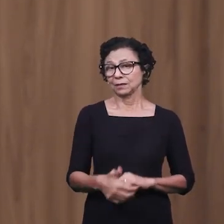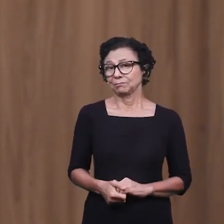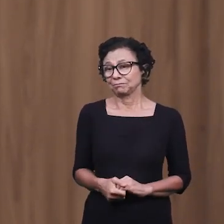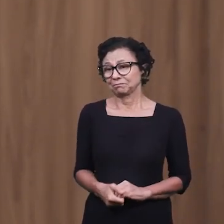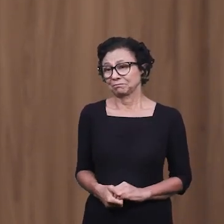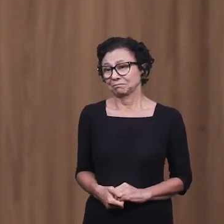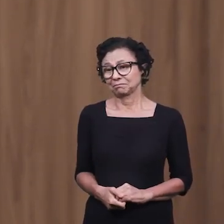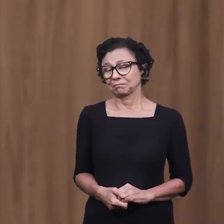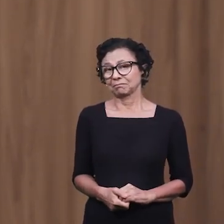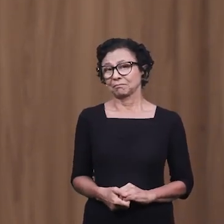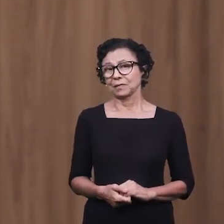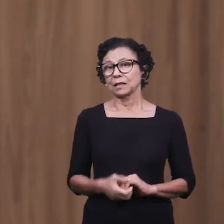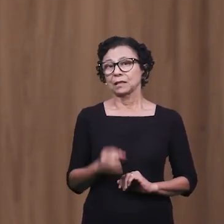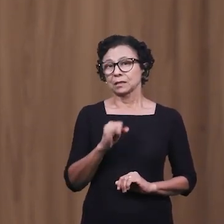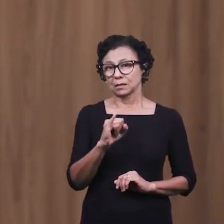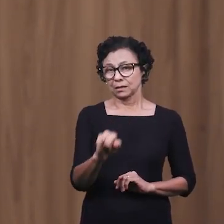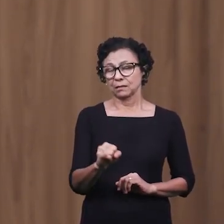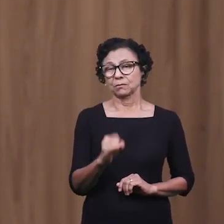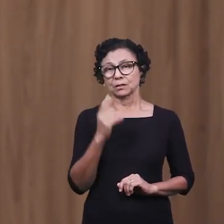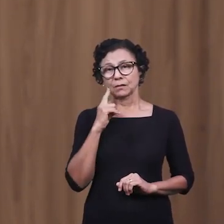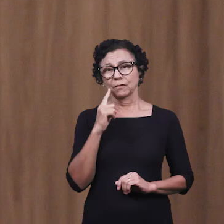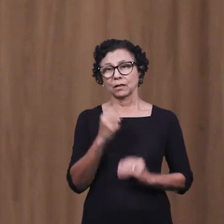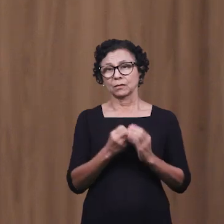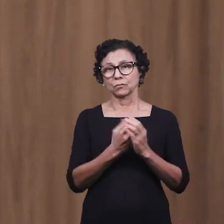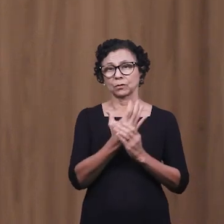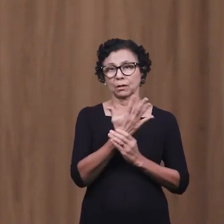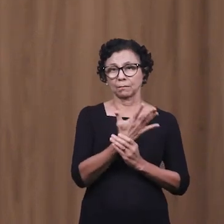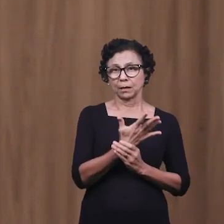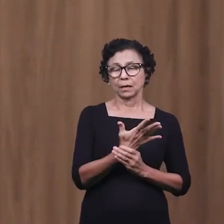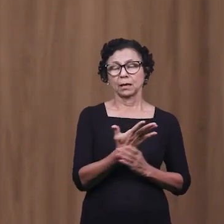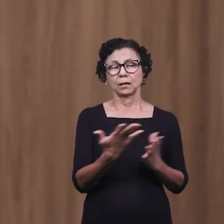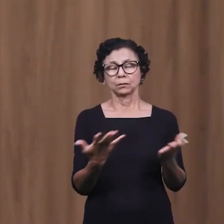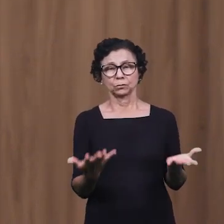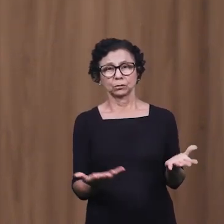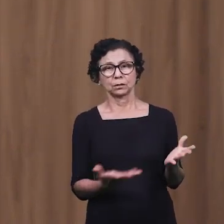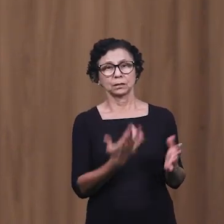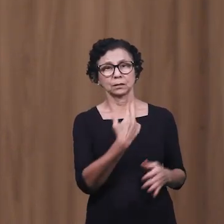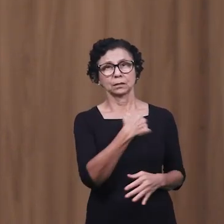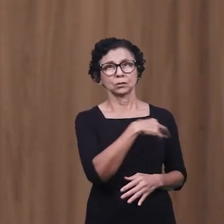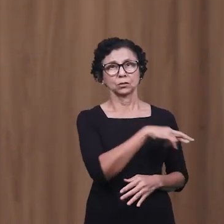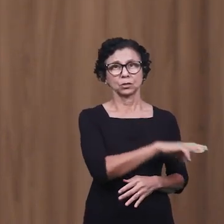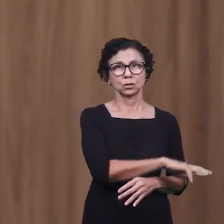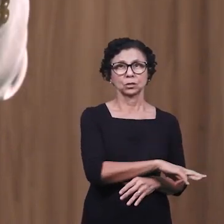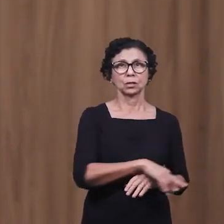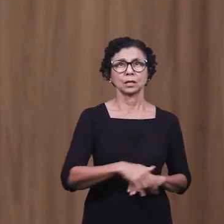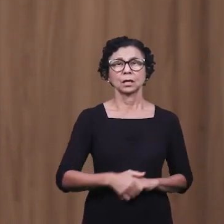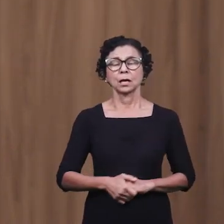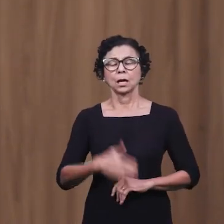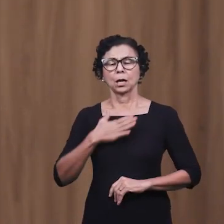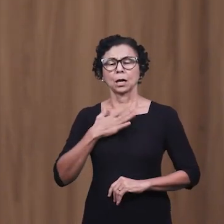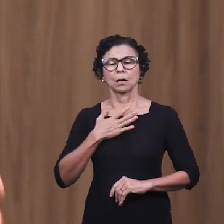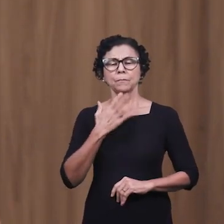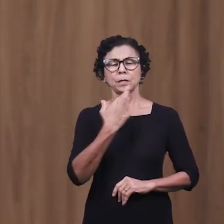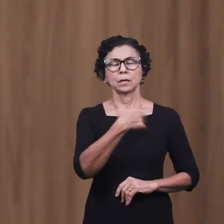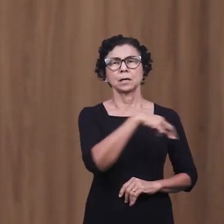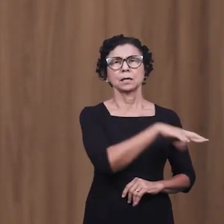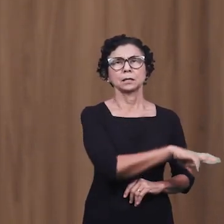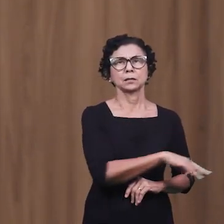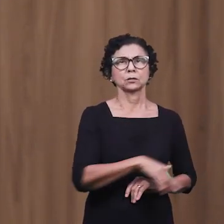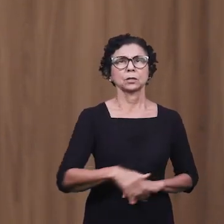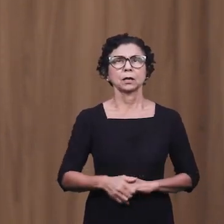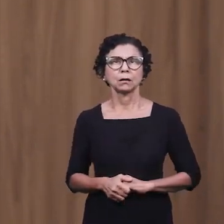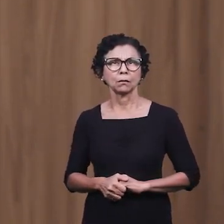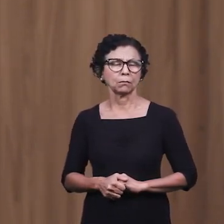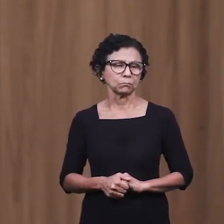si é boa. Você pegar os fundamentos dela, tudo. A turma deriva, né? Você chega lá, minha religião é que você crê em Deus, não